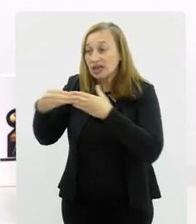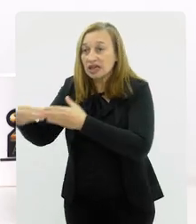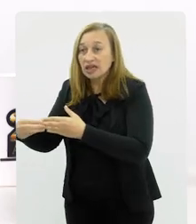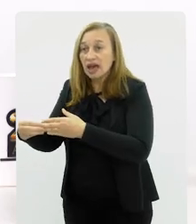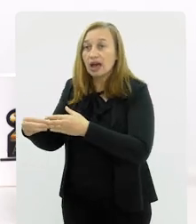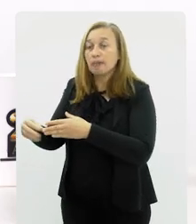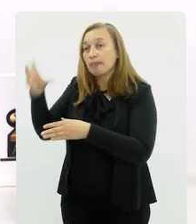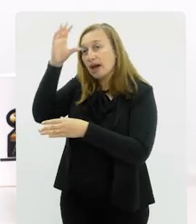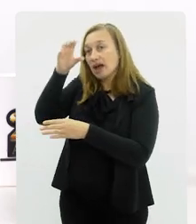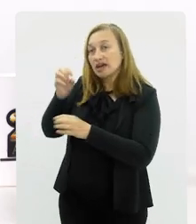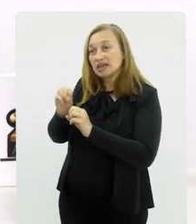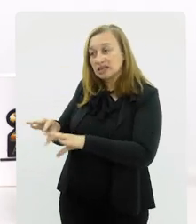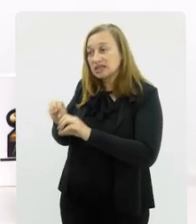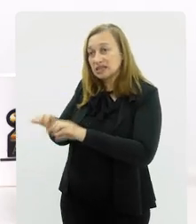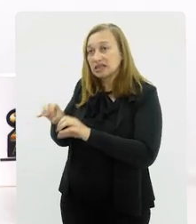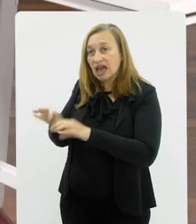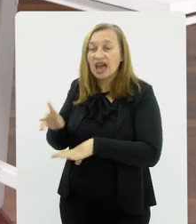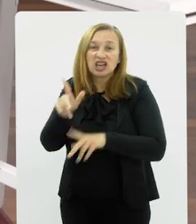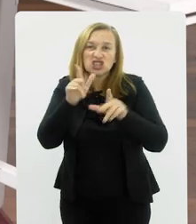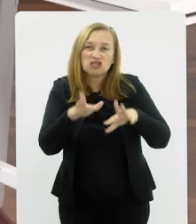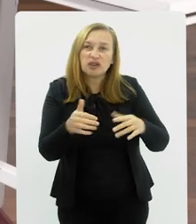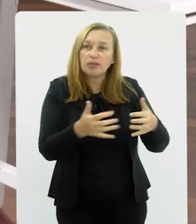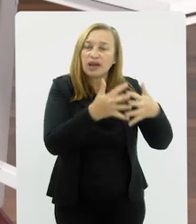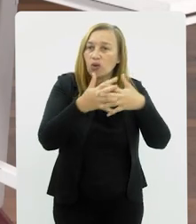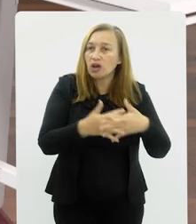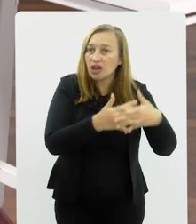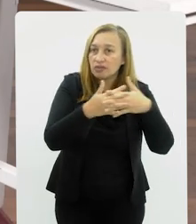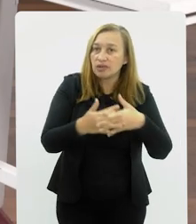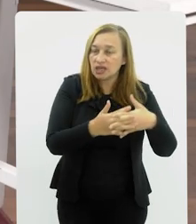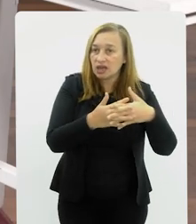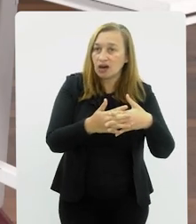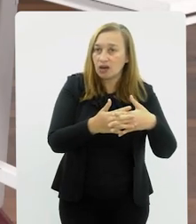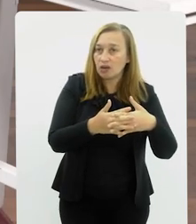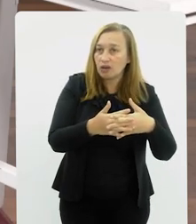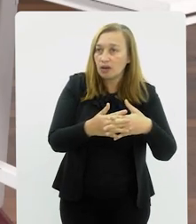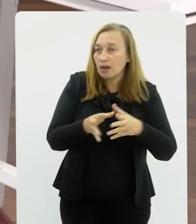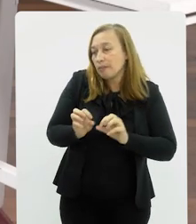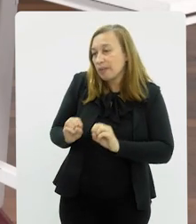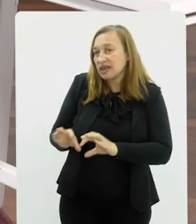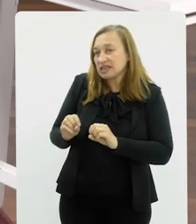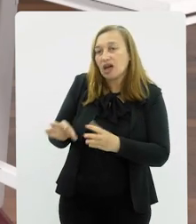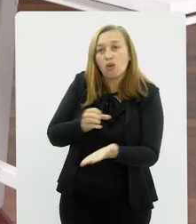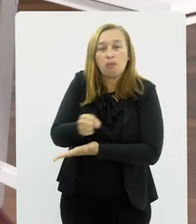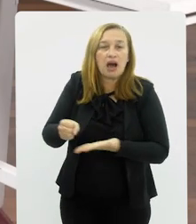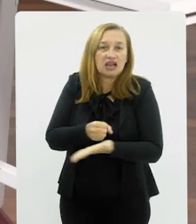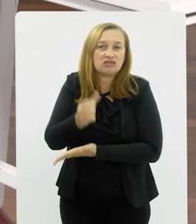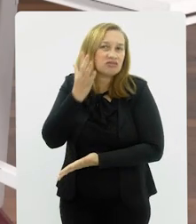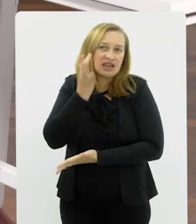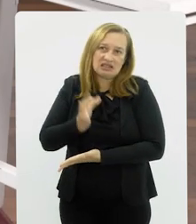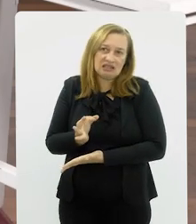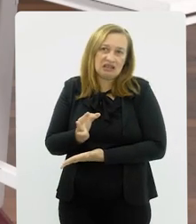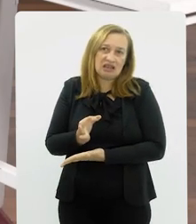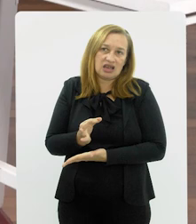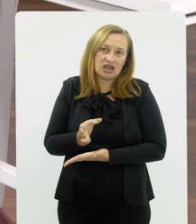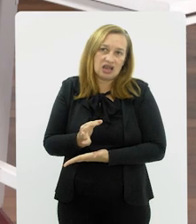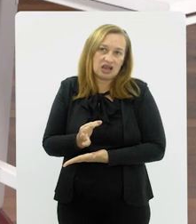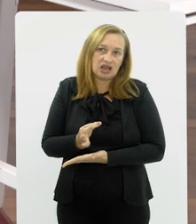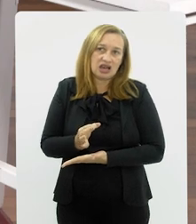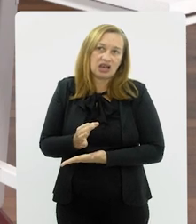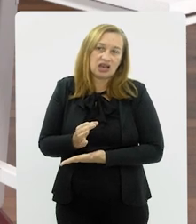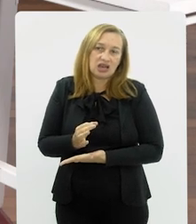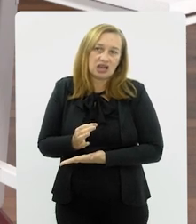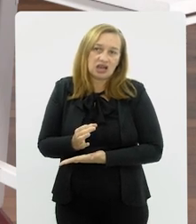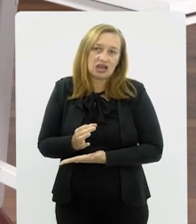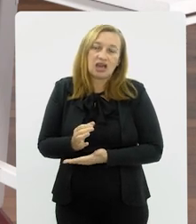certeza absoluta que vai ter dúvida, gente interessada. Sem dúvida. É diferente, aí pega um caminhão de uma entidade para ensinar o básico de serralheria. O cara não